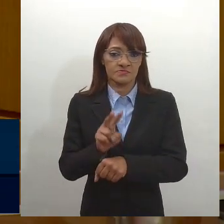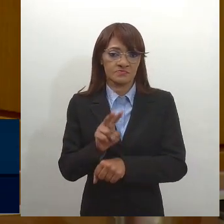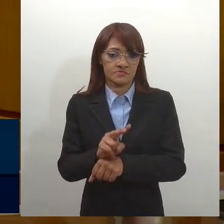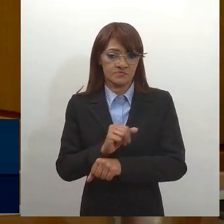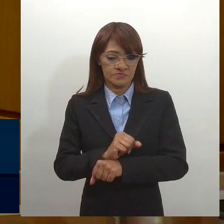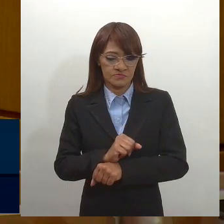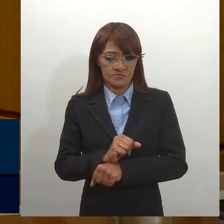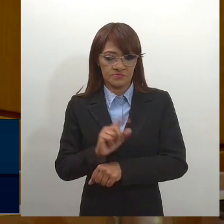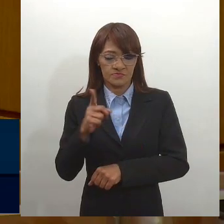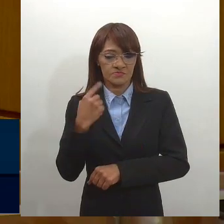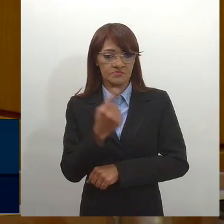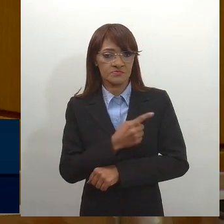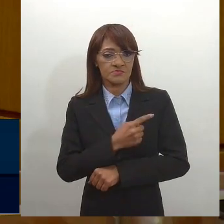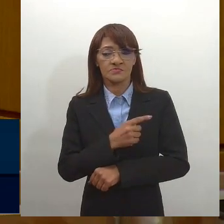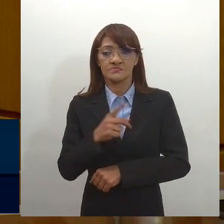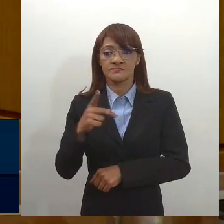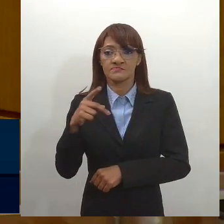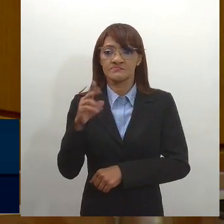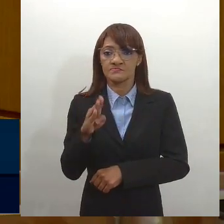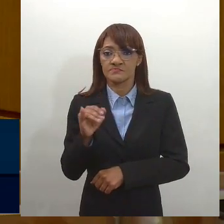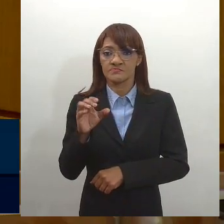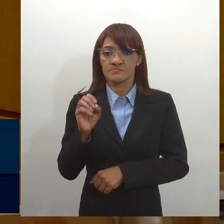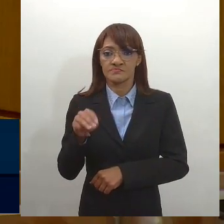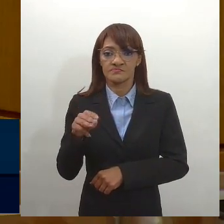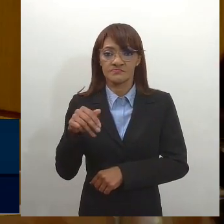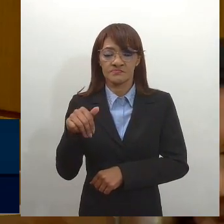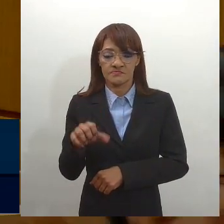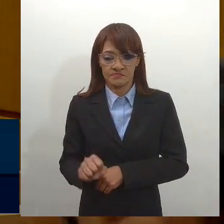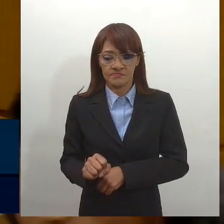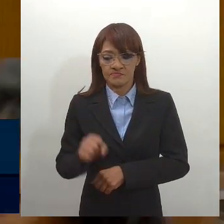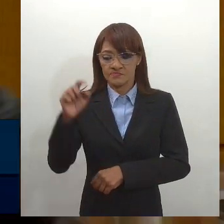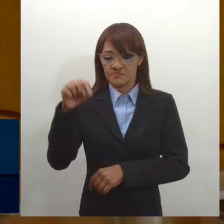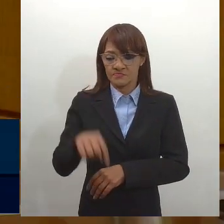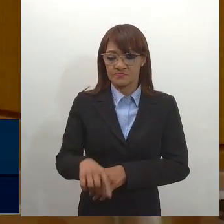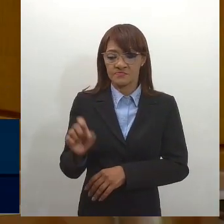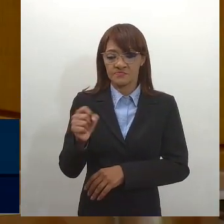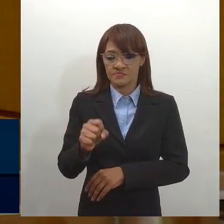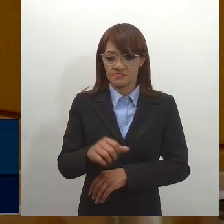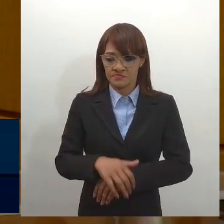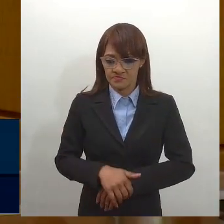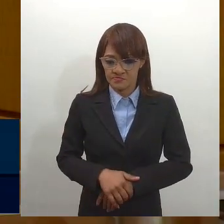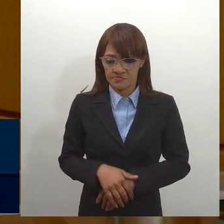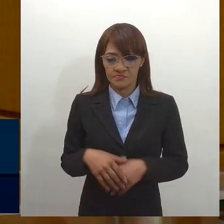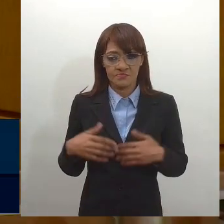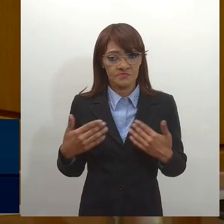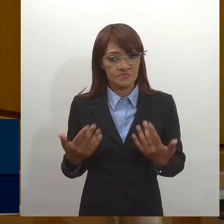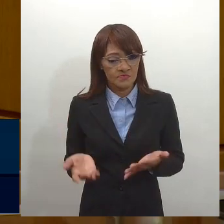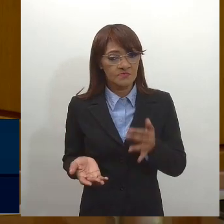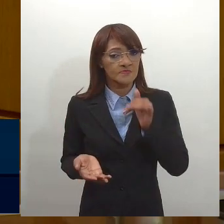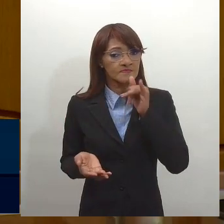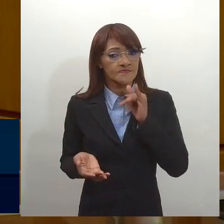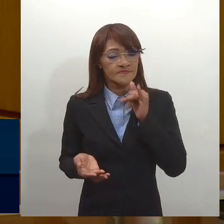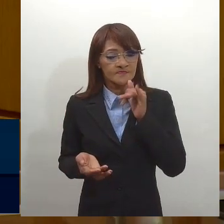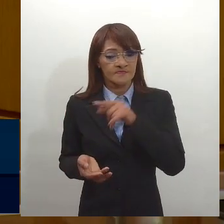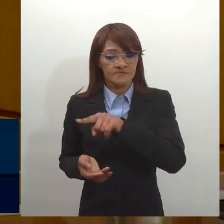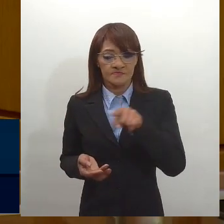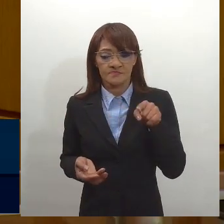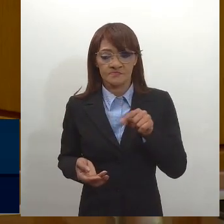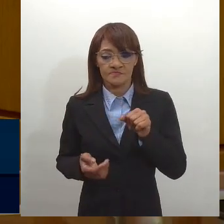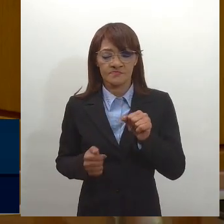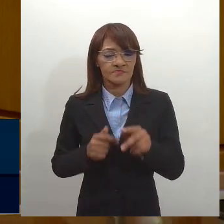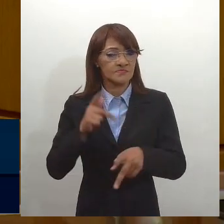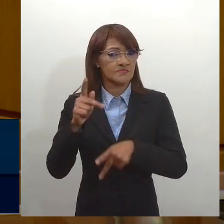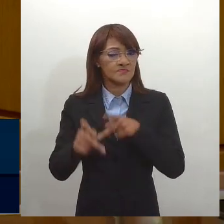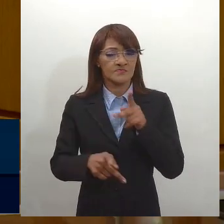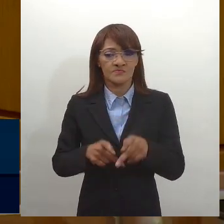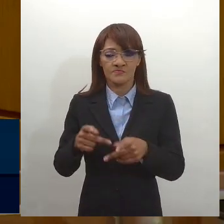atinge frontalmente aqui em Sergipe. Por exemplo, né, os povos funcachóis